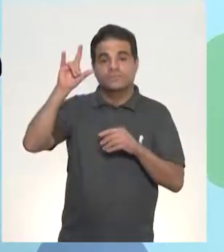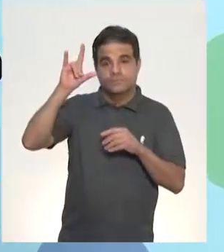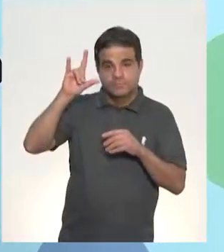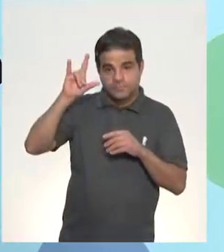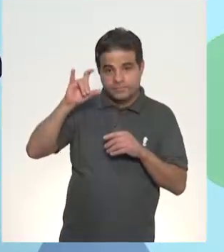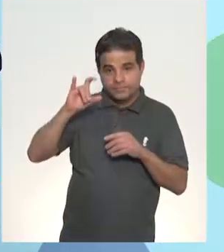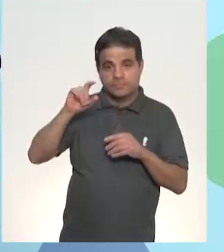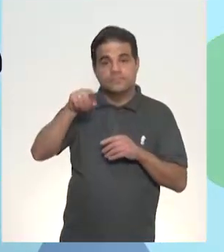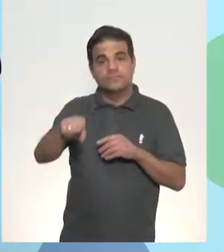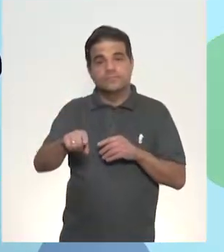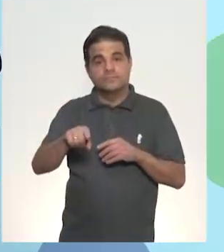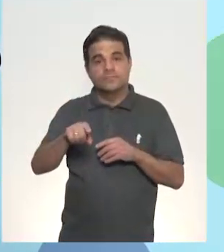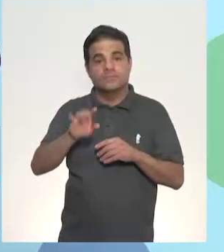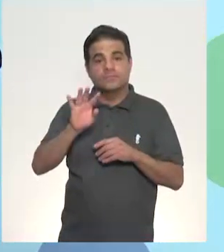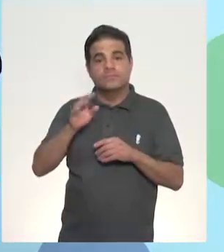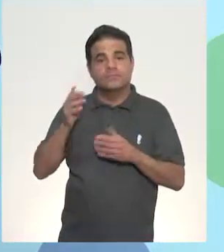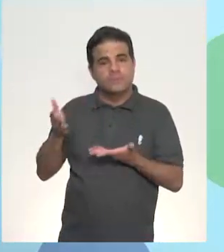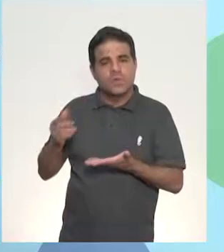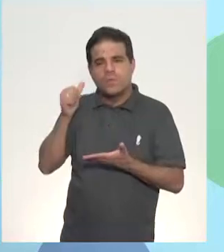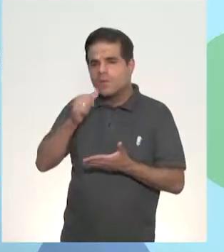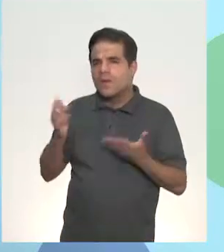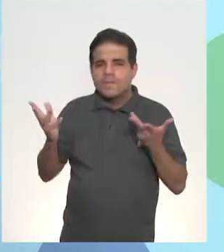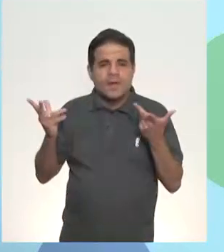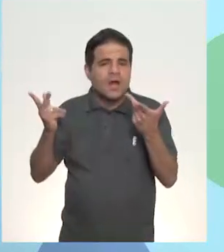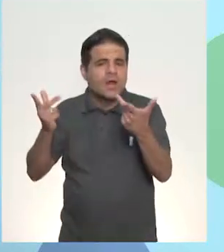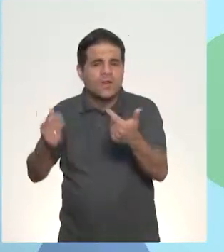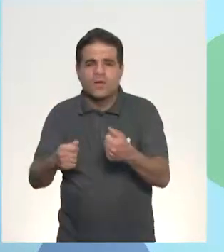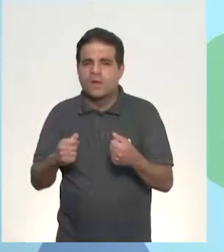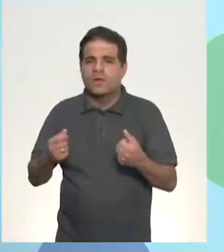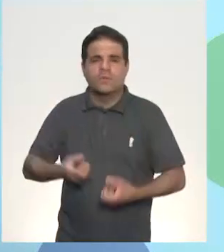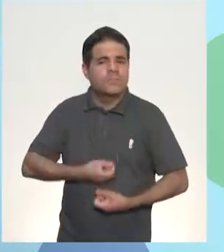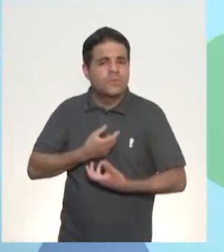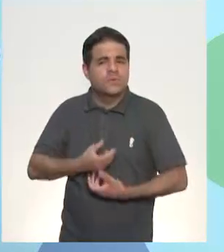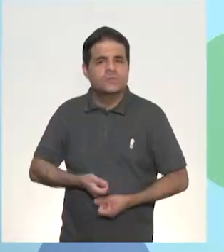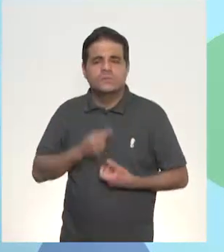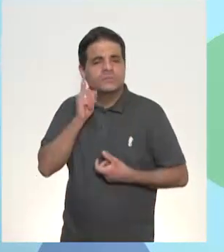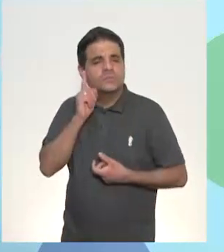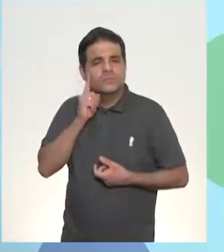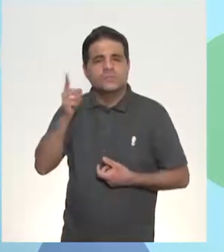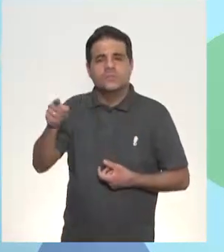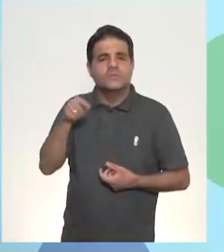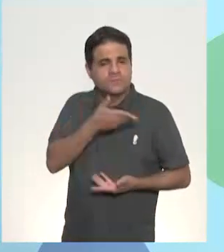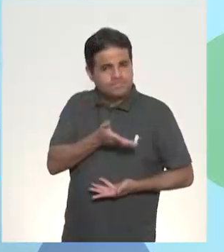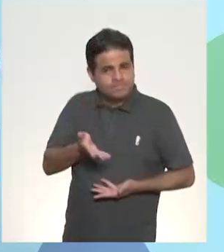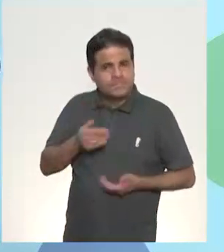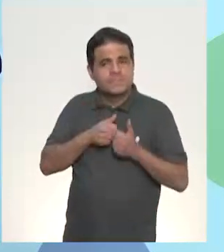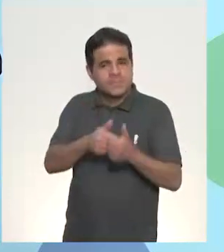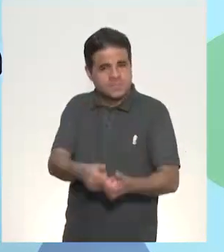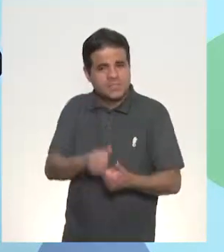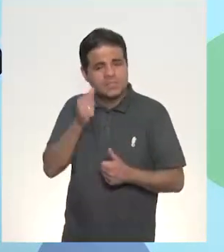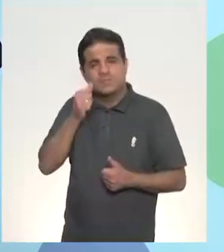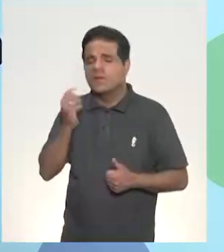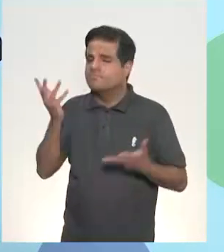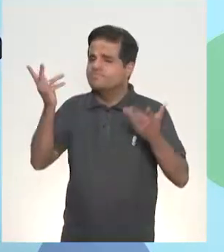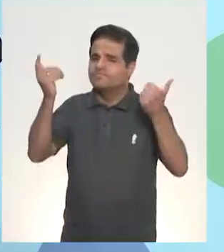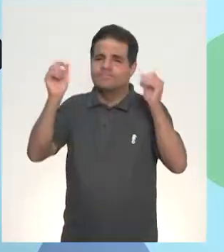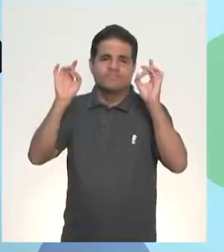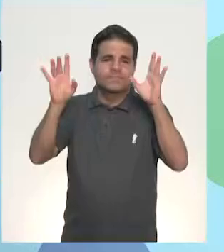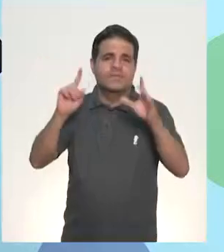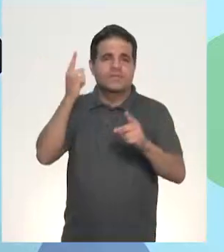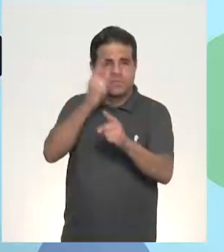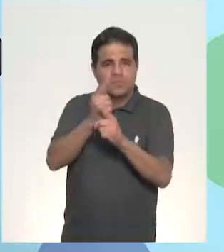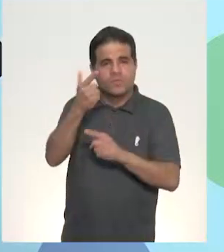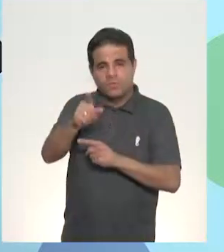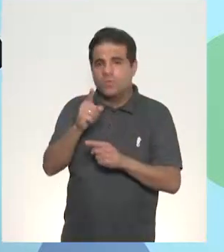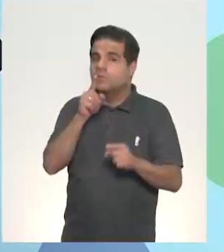nossa produtora, porque eu nunca vi uma mulher tão maravilhosa que poetiza o cotidiano. Tá aqui, ó, por favor, sigam essa mulher incrível e até a próxima